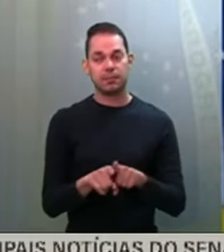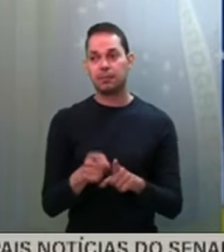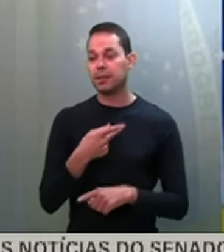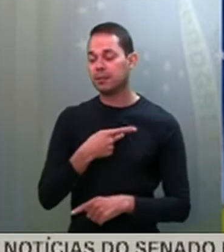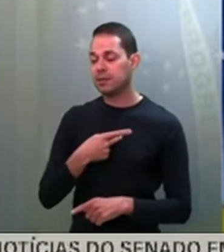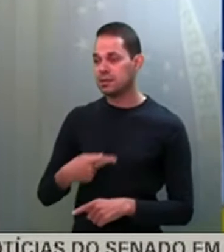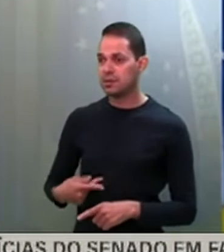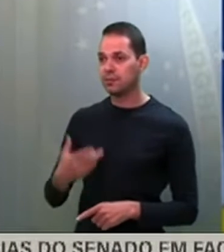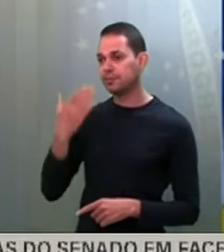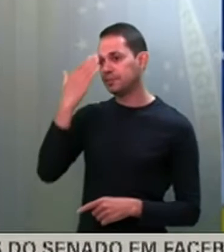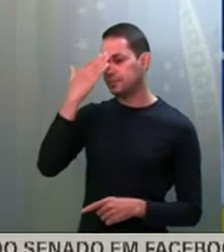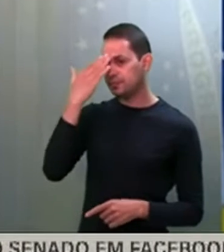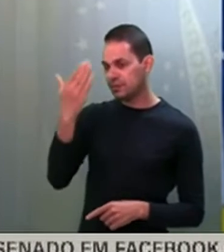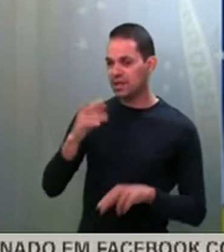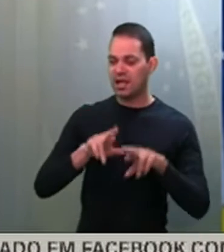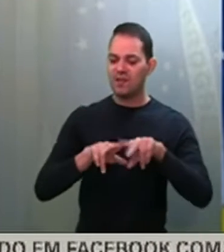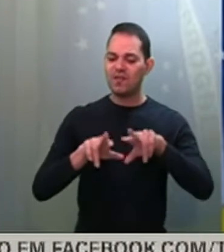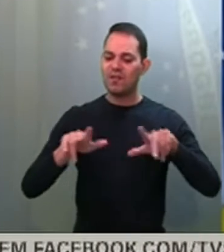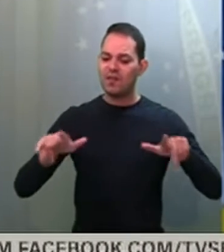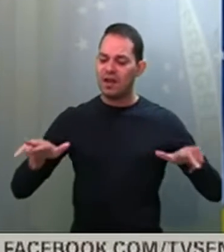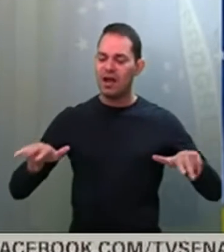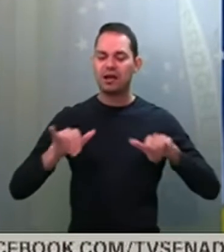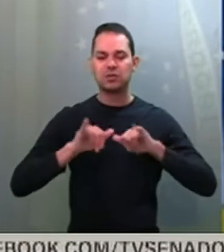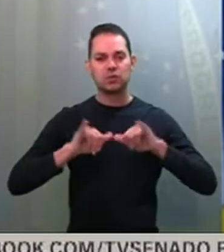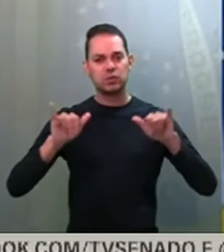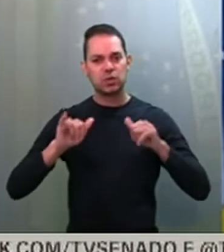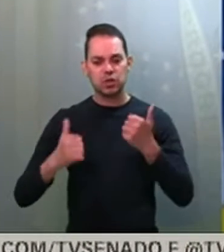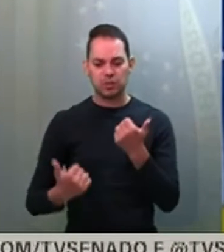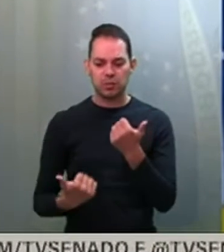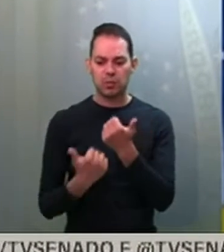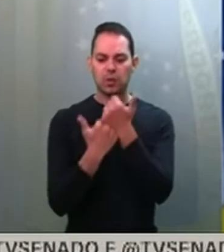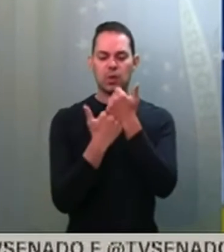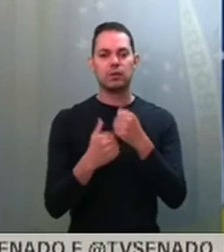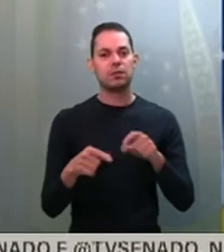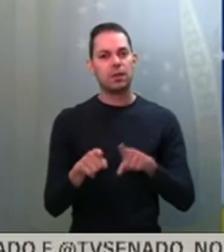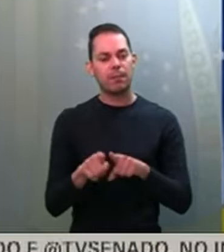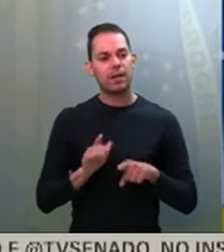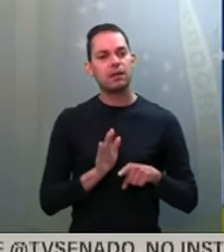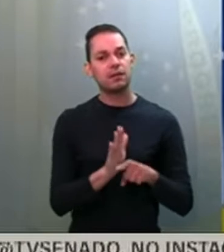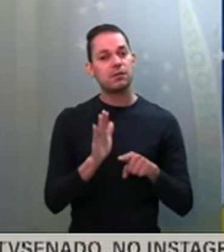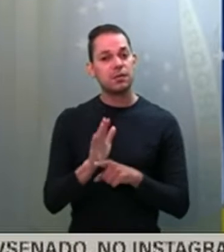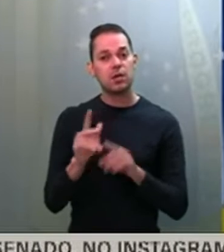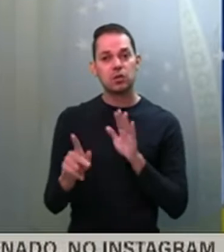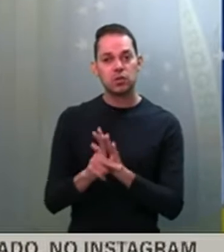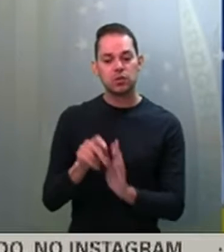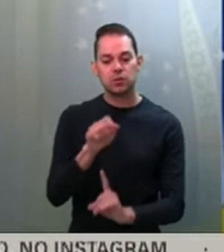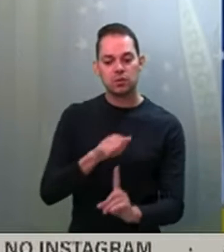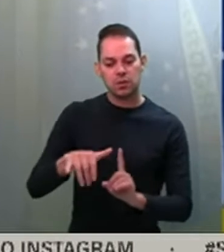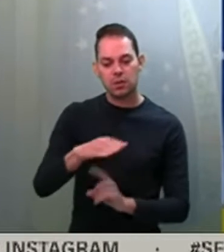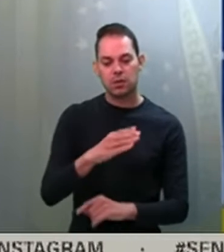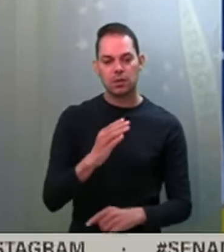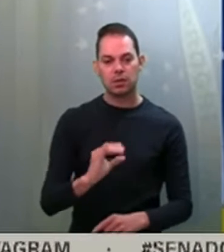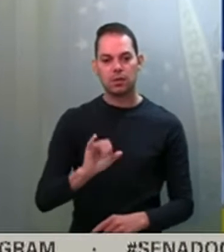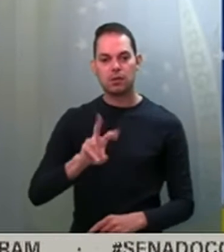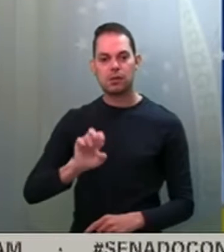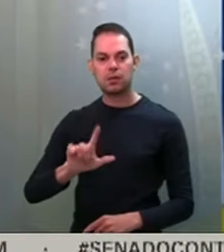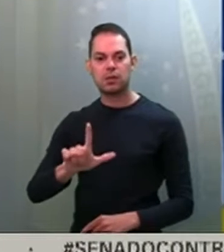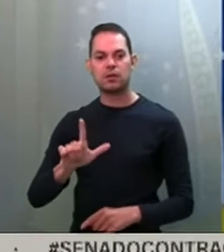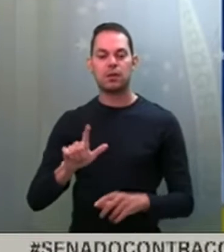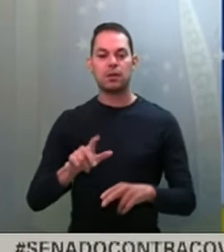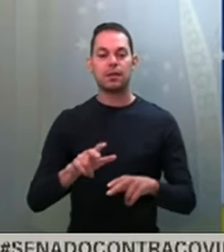presentes de agradecer às muitas manifestações de apoio e de contribuições da sociedade civil no sentido